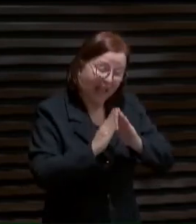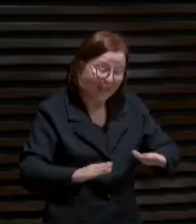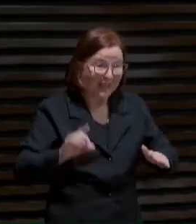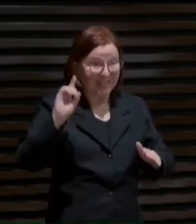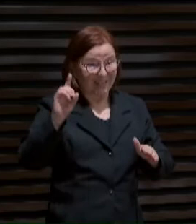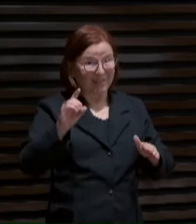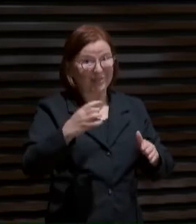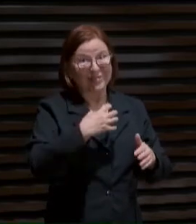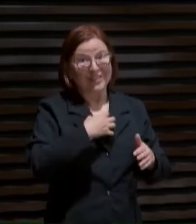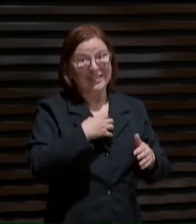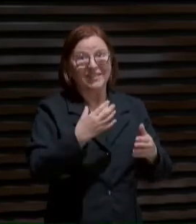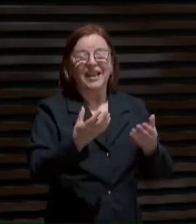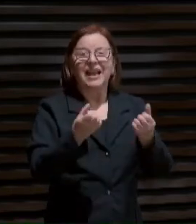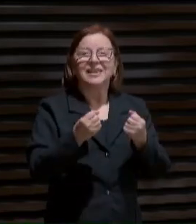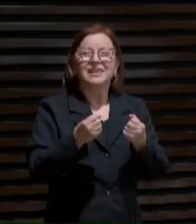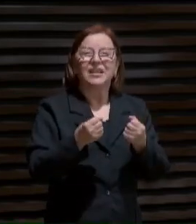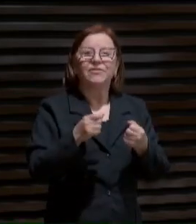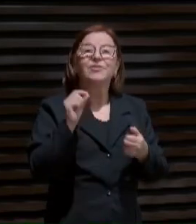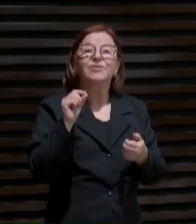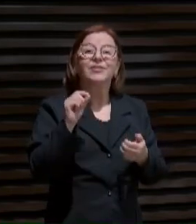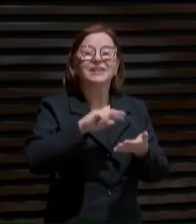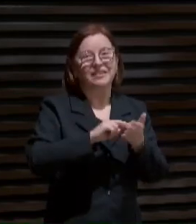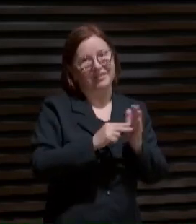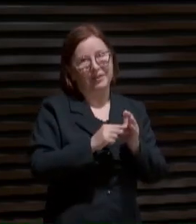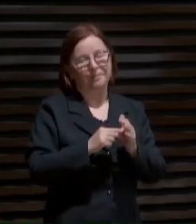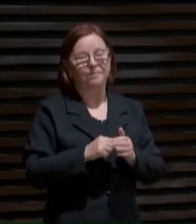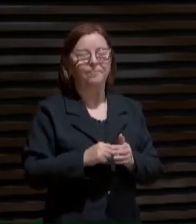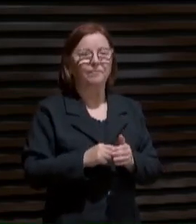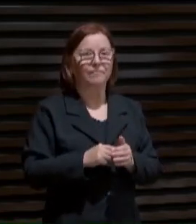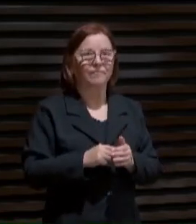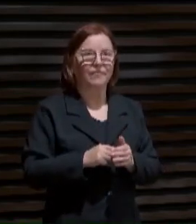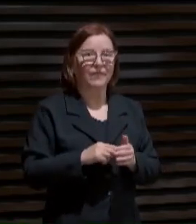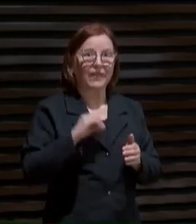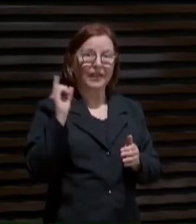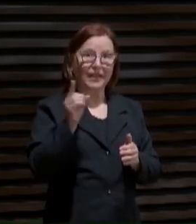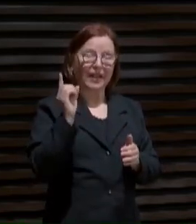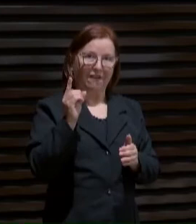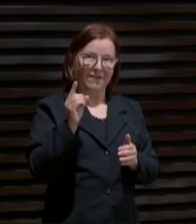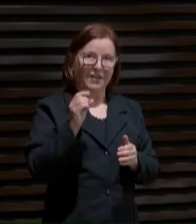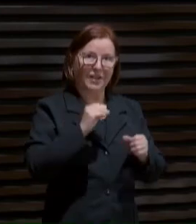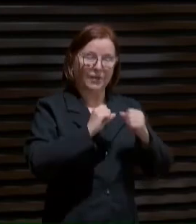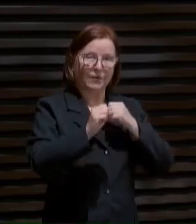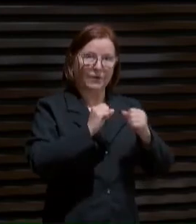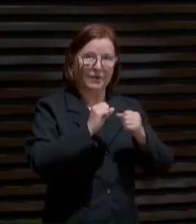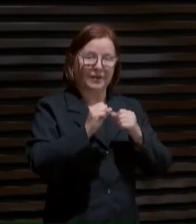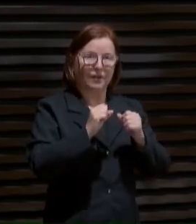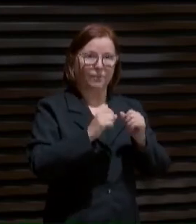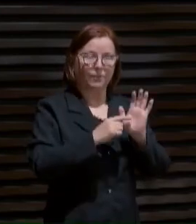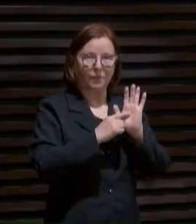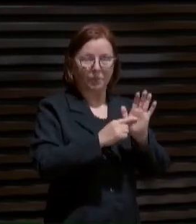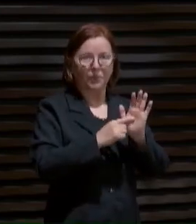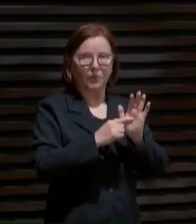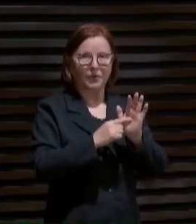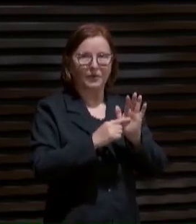o agradável e a resposta de Davi no Salmo expõe os critérios de Deus para que o adorador EA sua